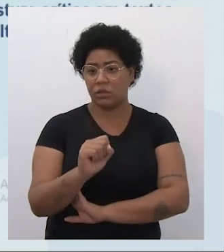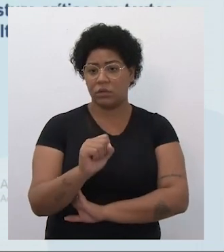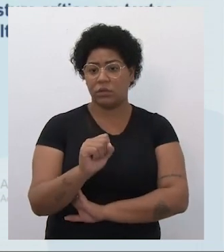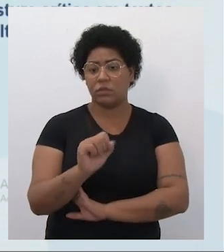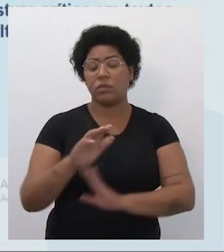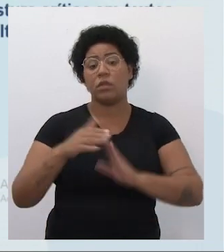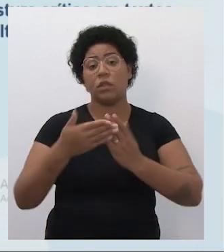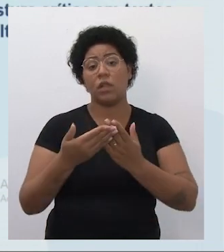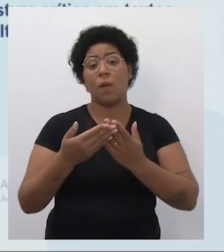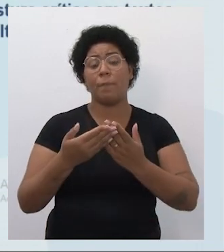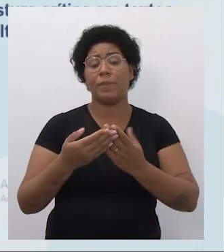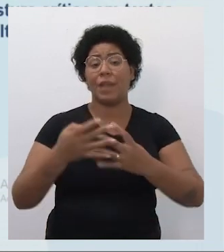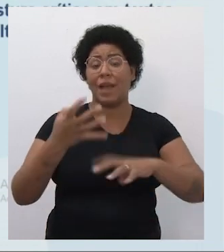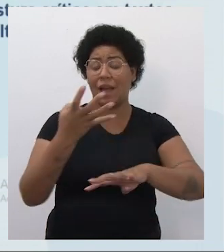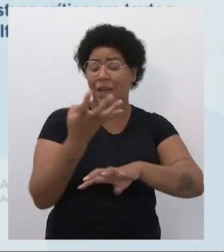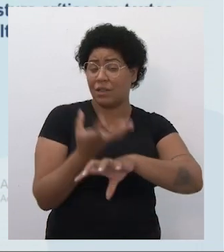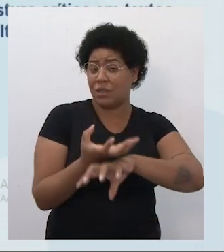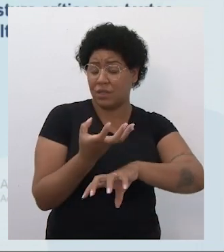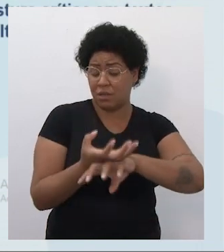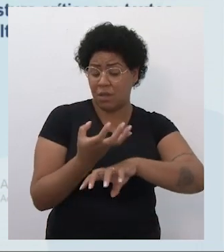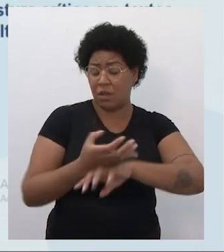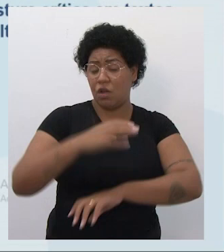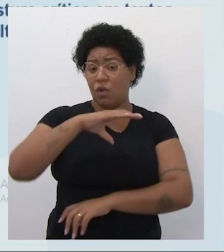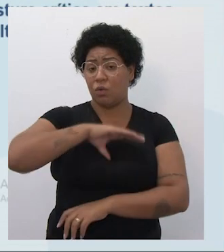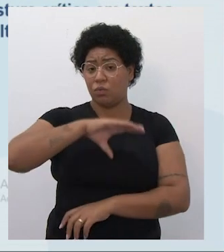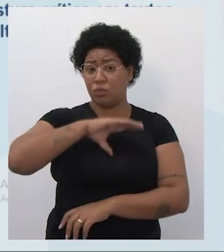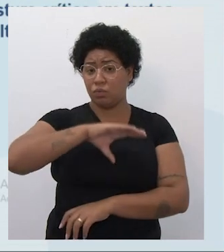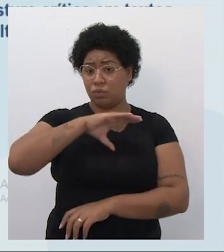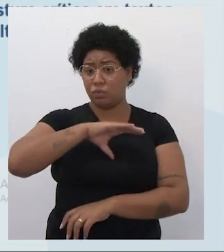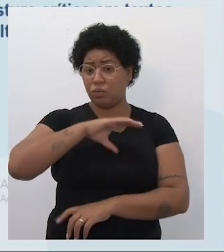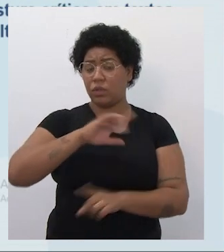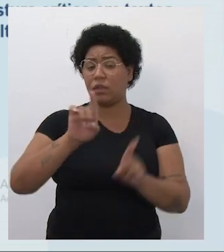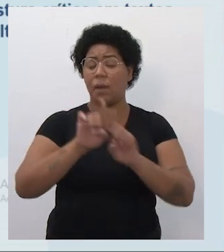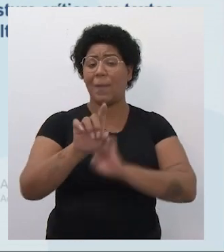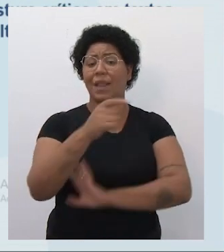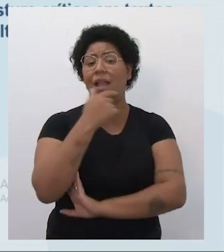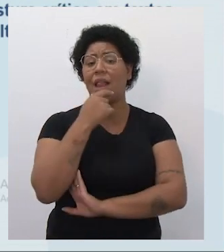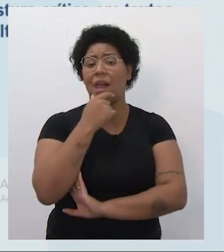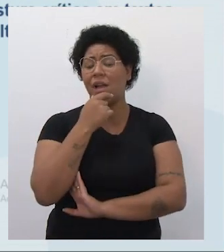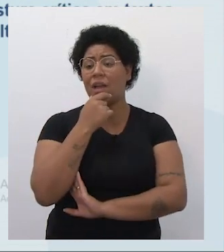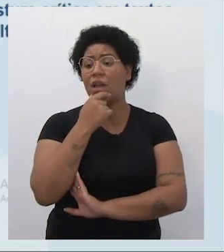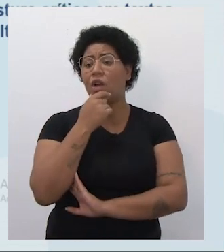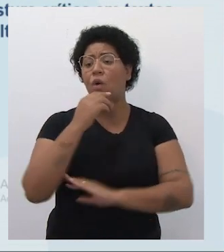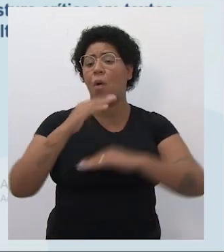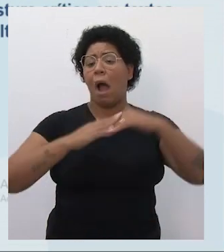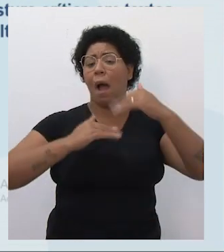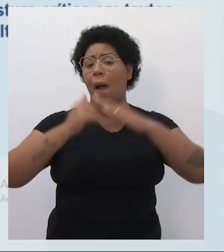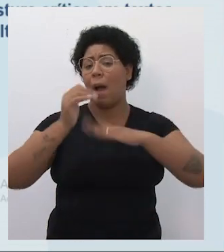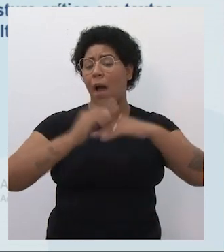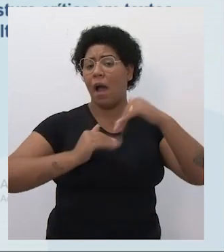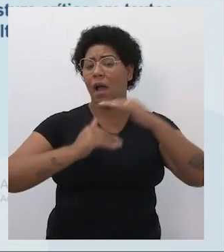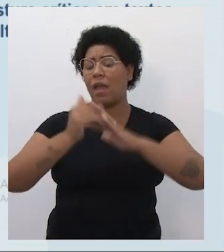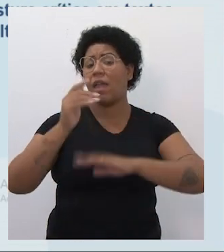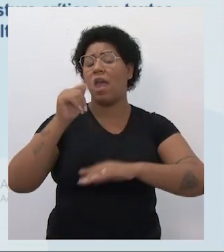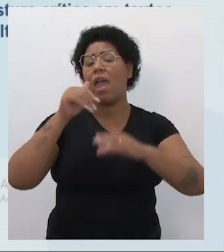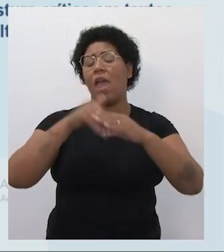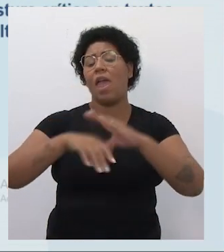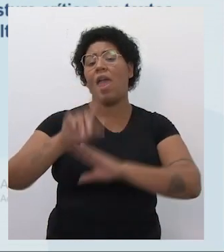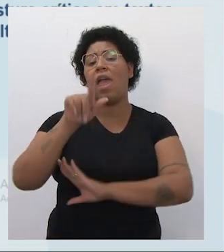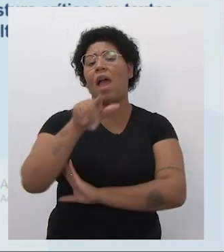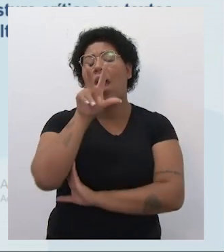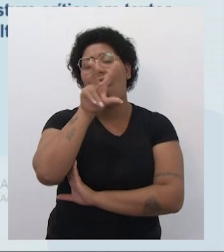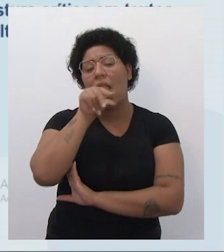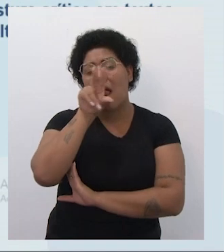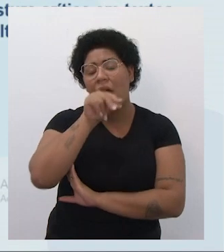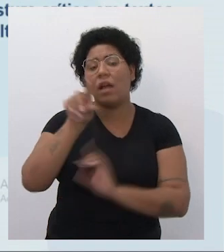língua portuguesa, nos componentes de língua portuguesa e língua inglesa, as práticas de linguagem envolvem a oralidade, a